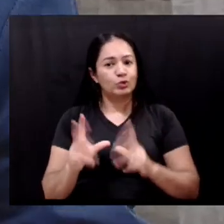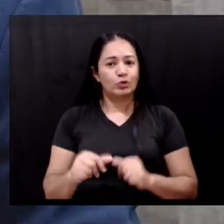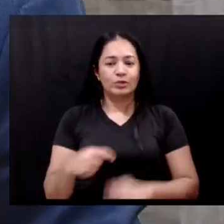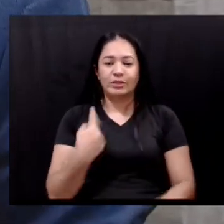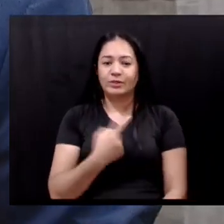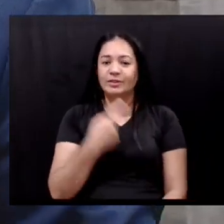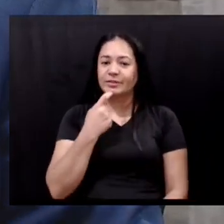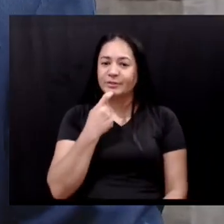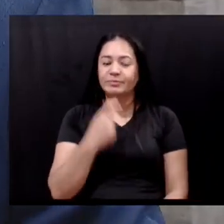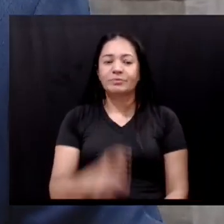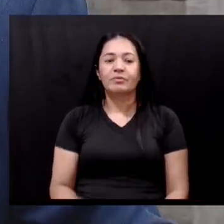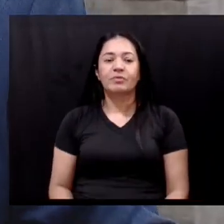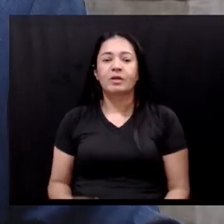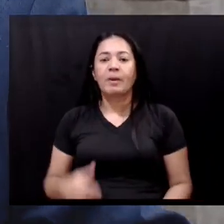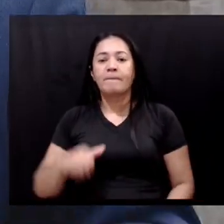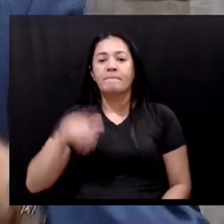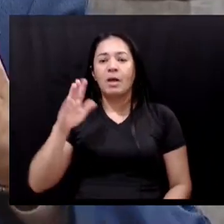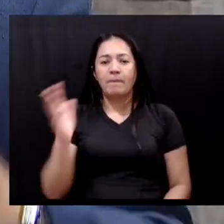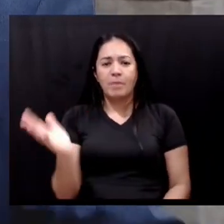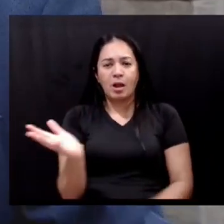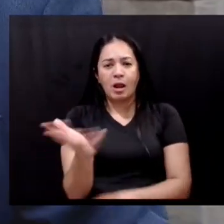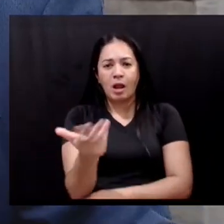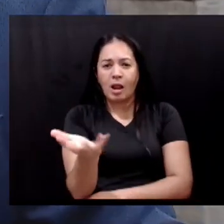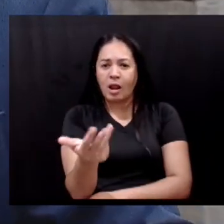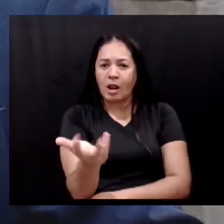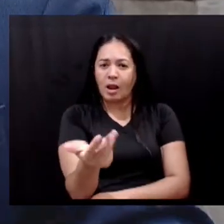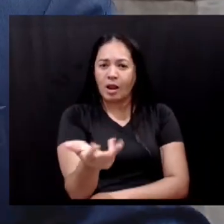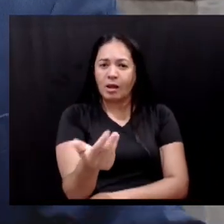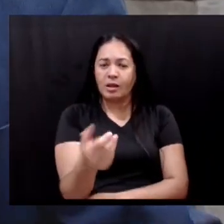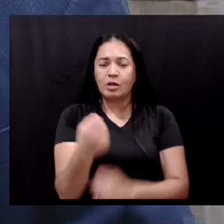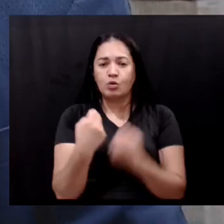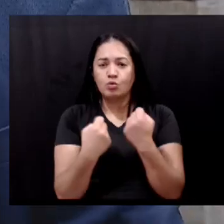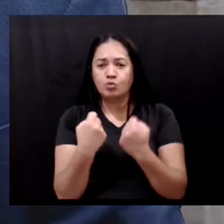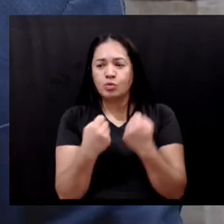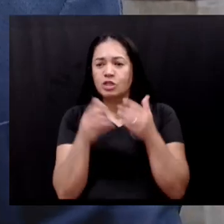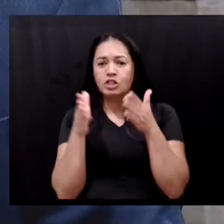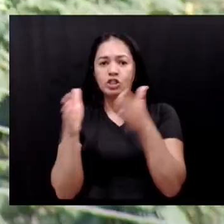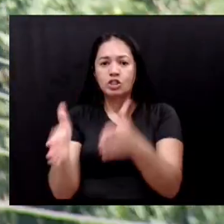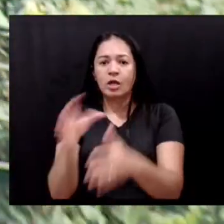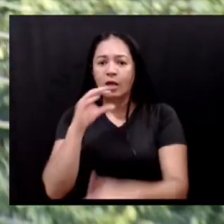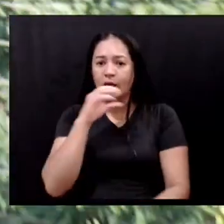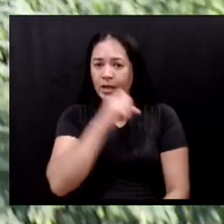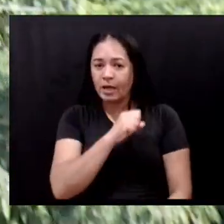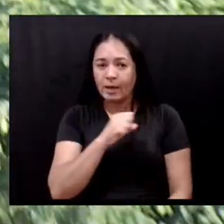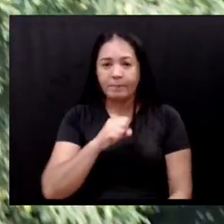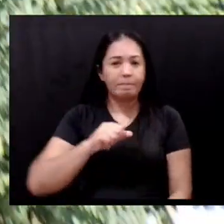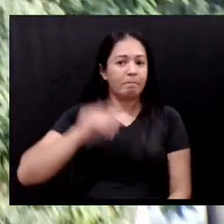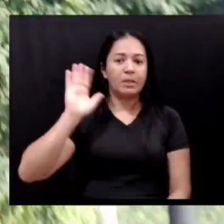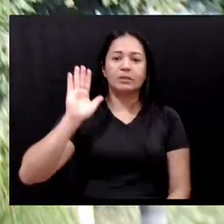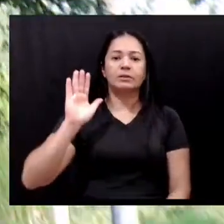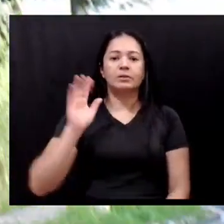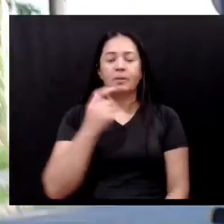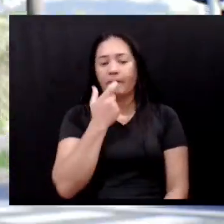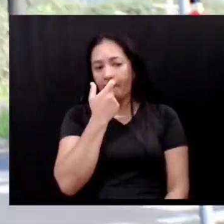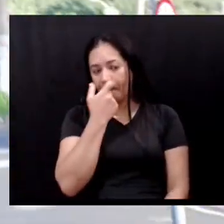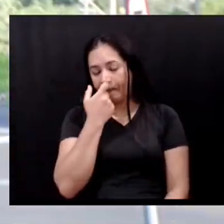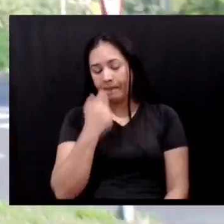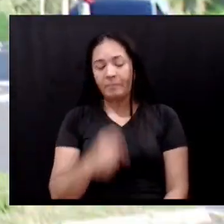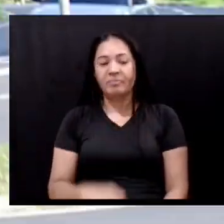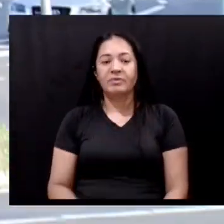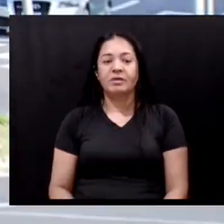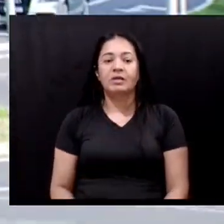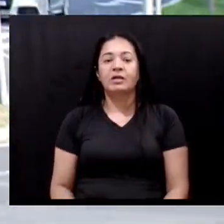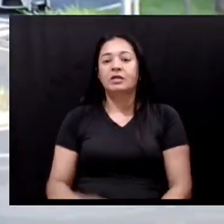mais agilidades, para que esses carros possam chegar ao destino o mais rápido possível. A lógica fuse, um tipo de